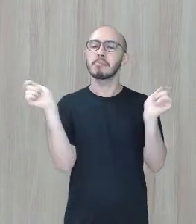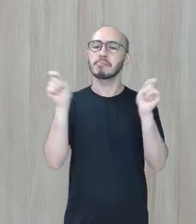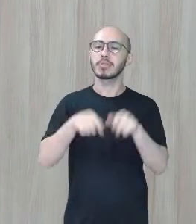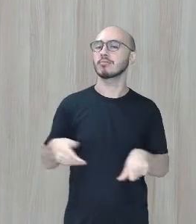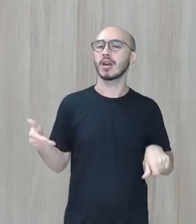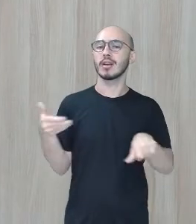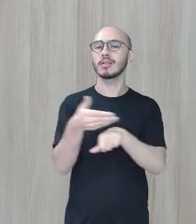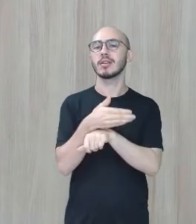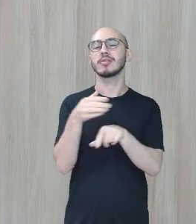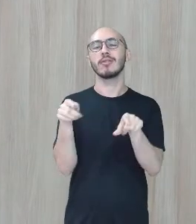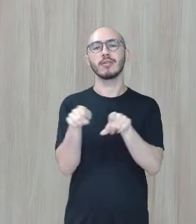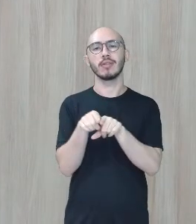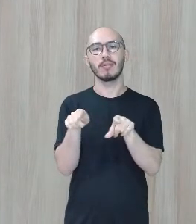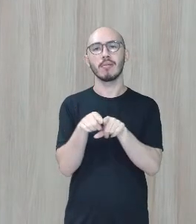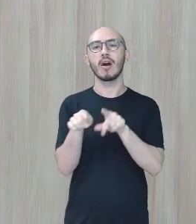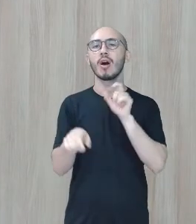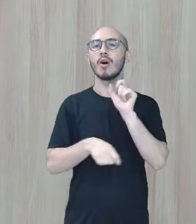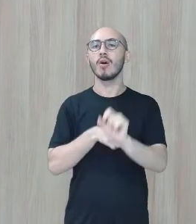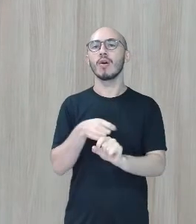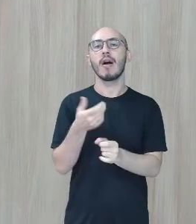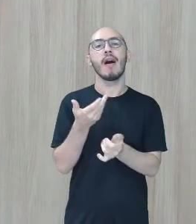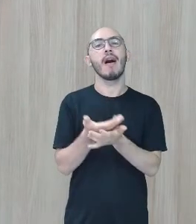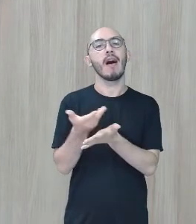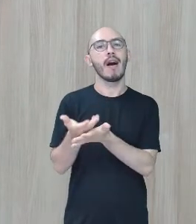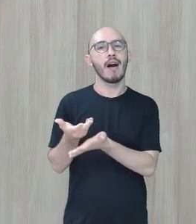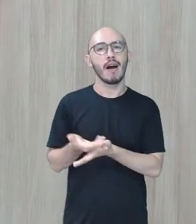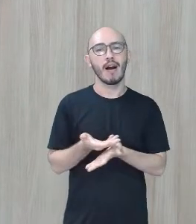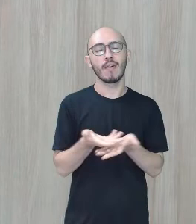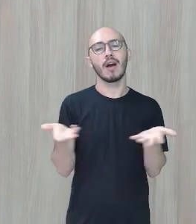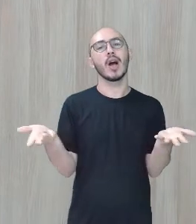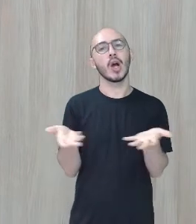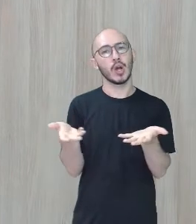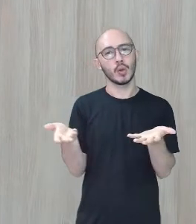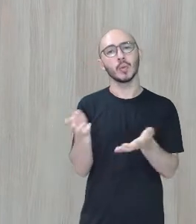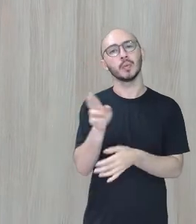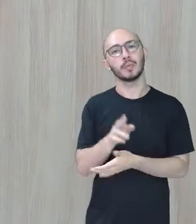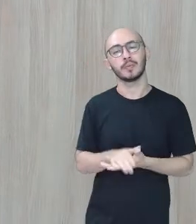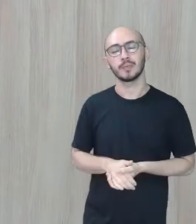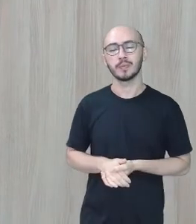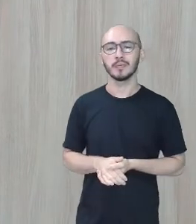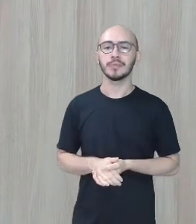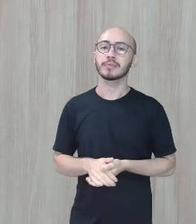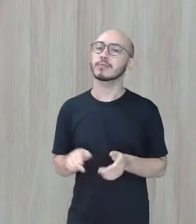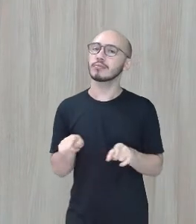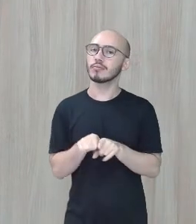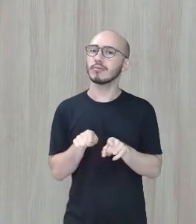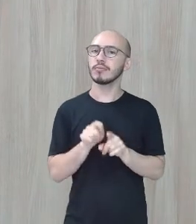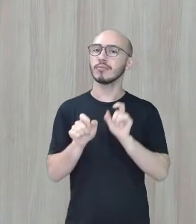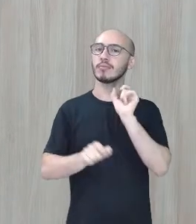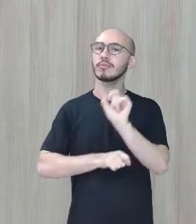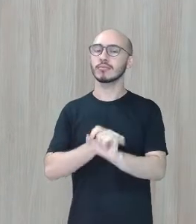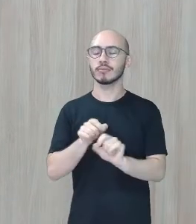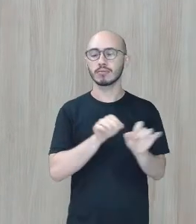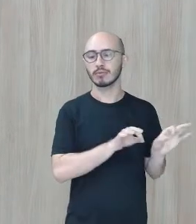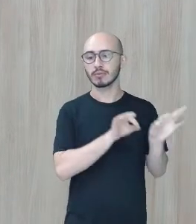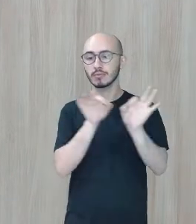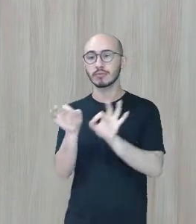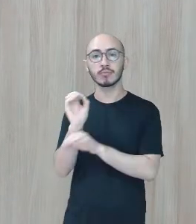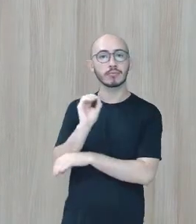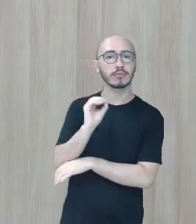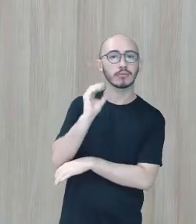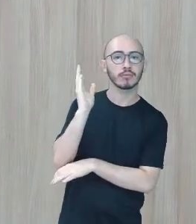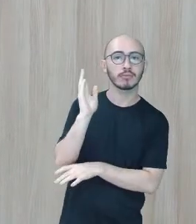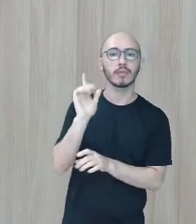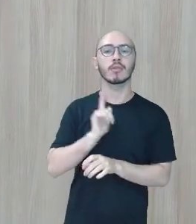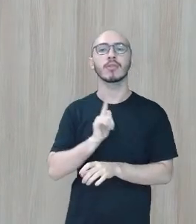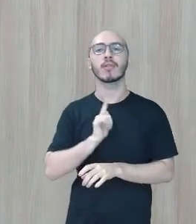acesso também a nossas aulas através dessa ferramenta, certo? E para você acompanhar aí pelo celular, a